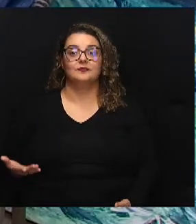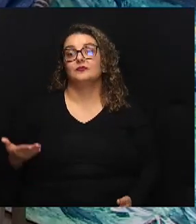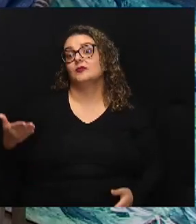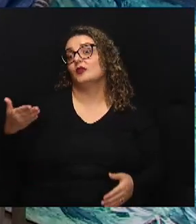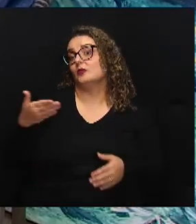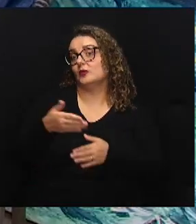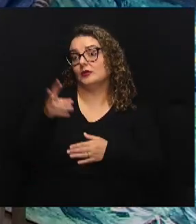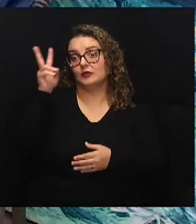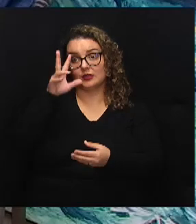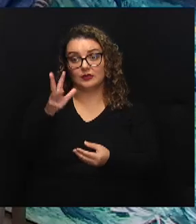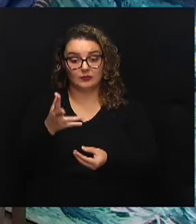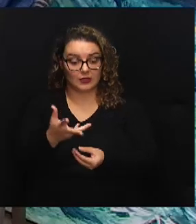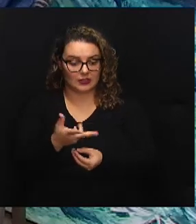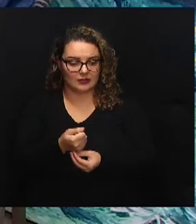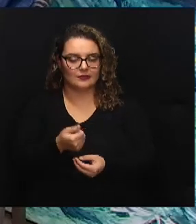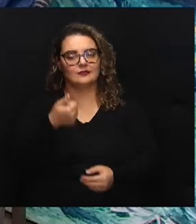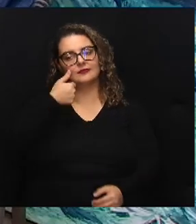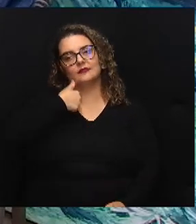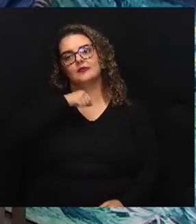da arte